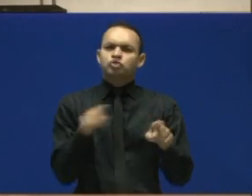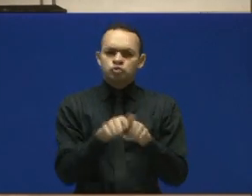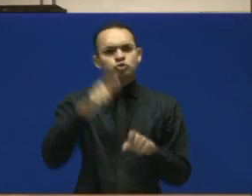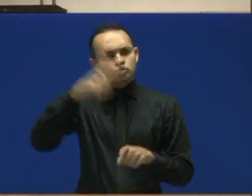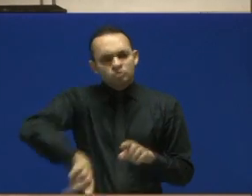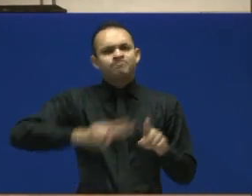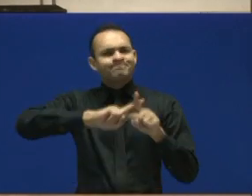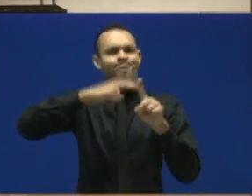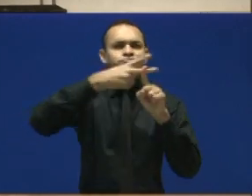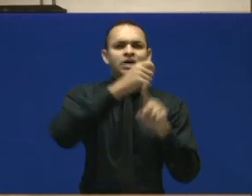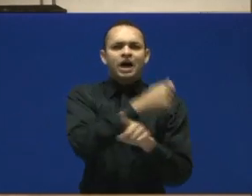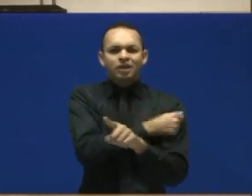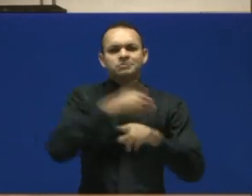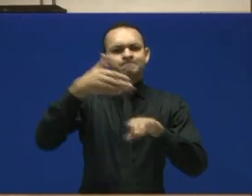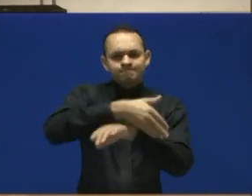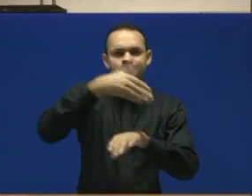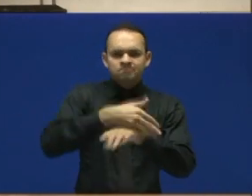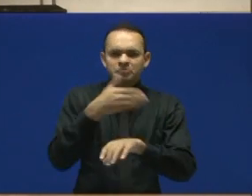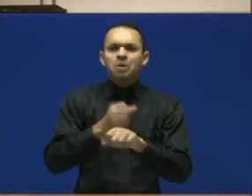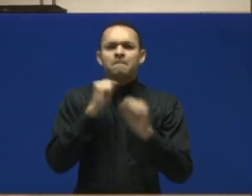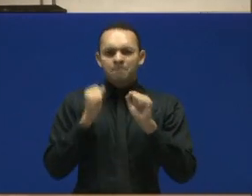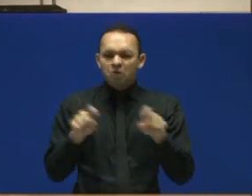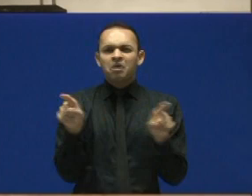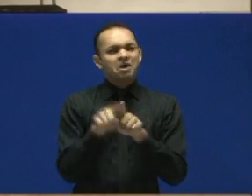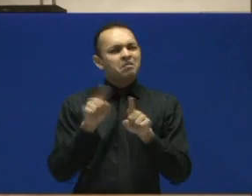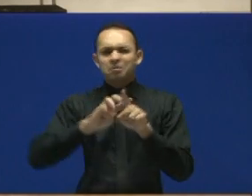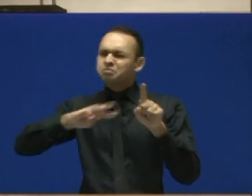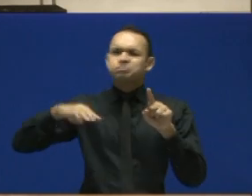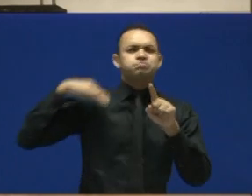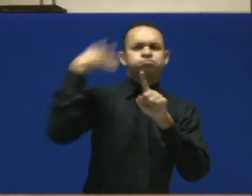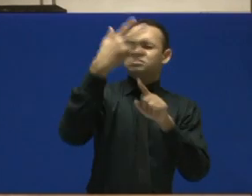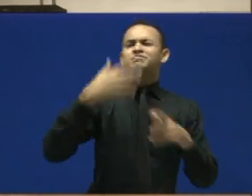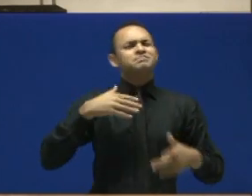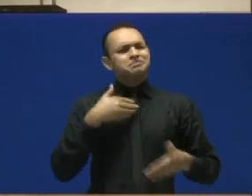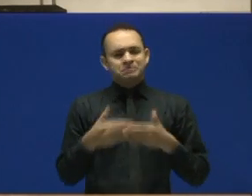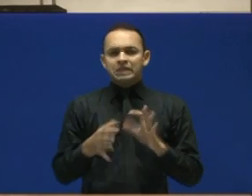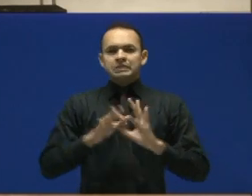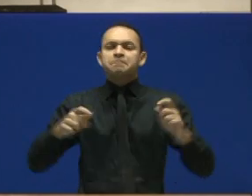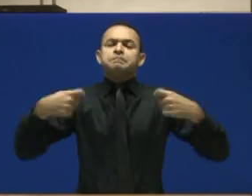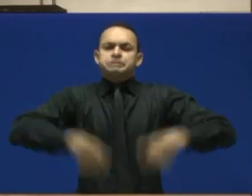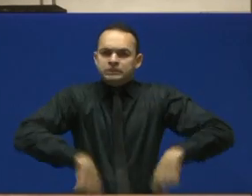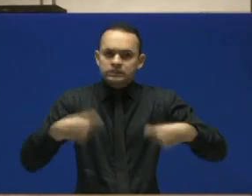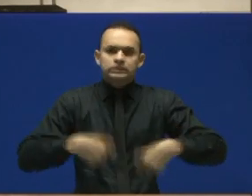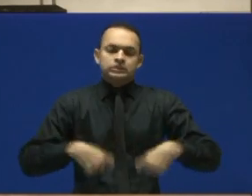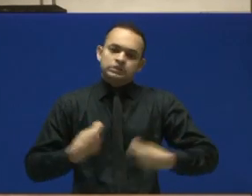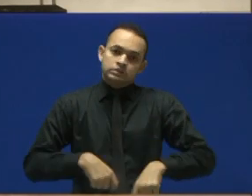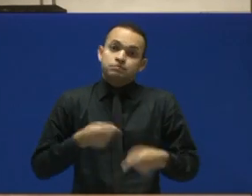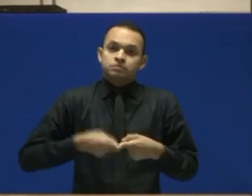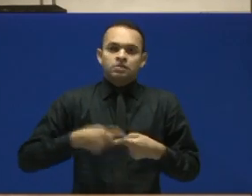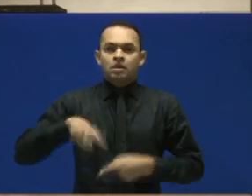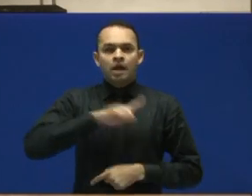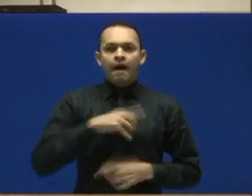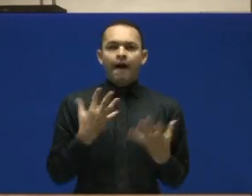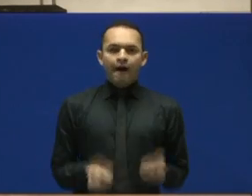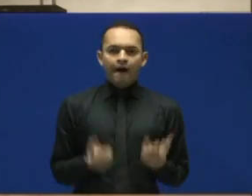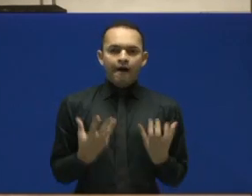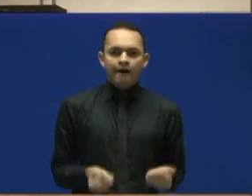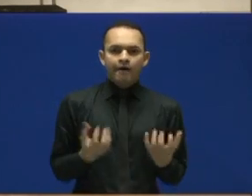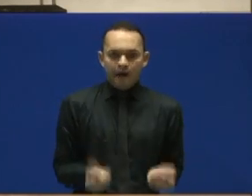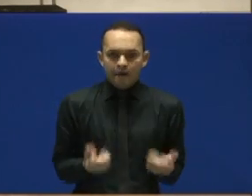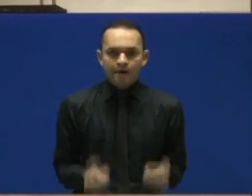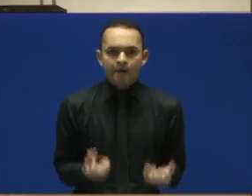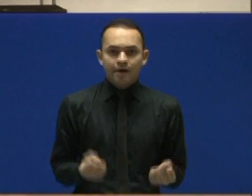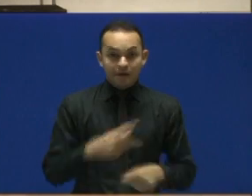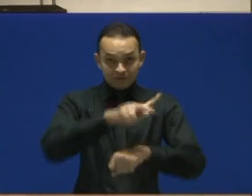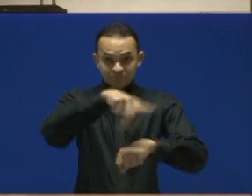e se for preciso até triplicar porque nós não podemos conviver com um país com potencial